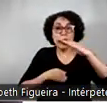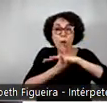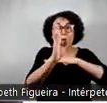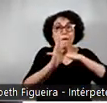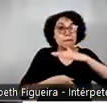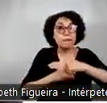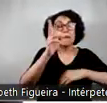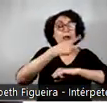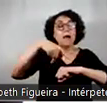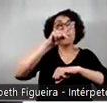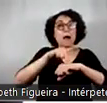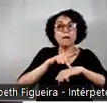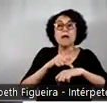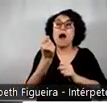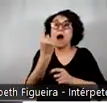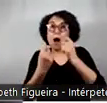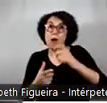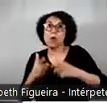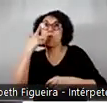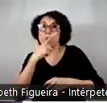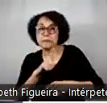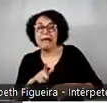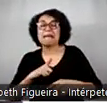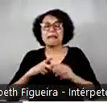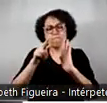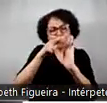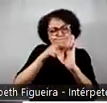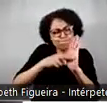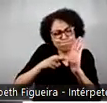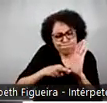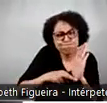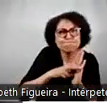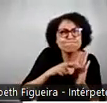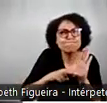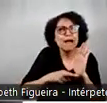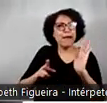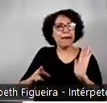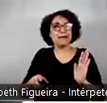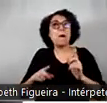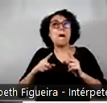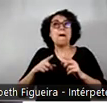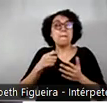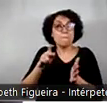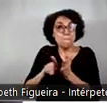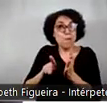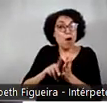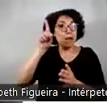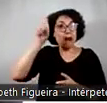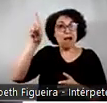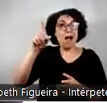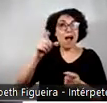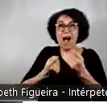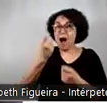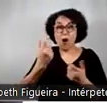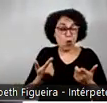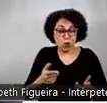que partindo de uma premissa, né, de direitos humanos, né, que nenhum ser humano é ilegal, a gente fala, né, que essa pessoa está sem